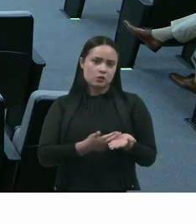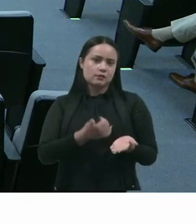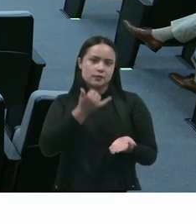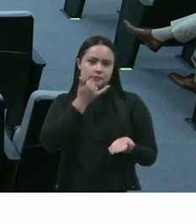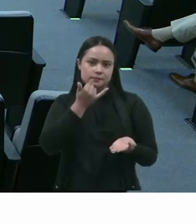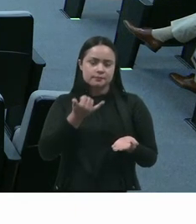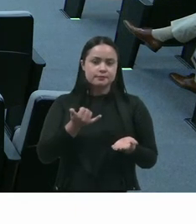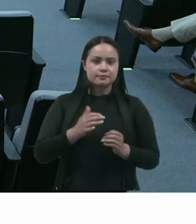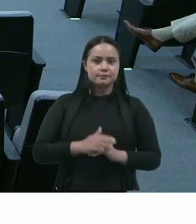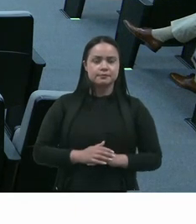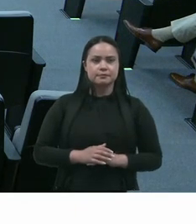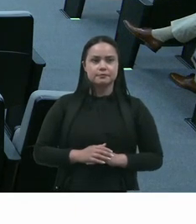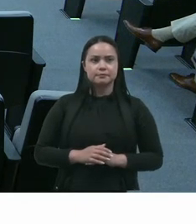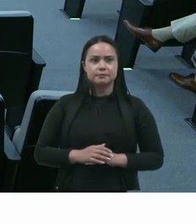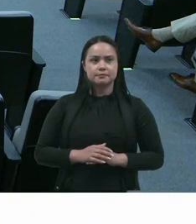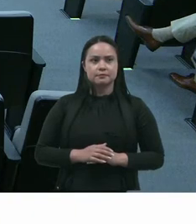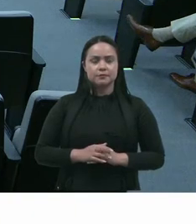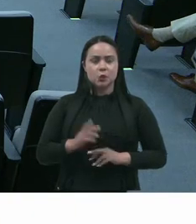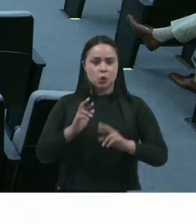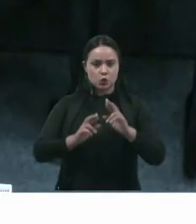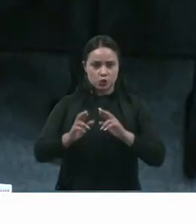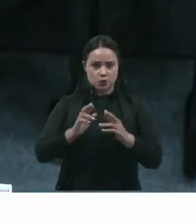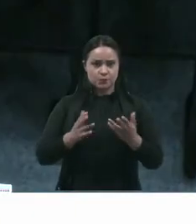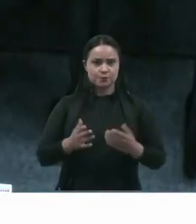ao digno corregedor.